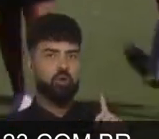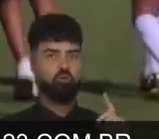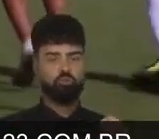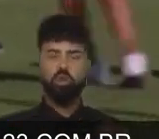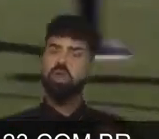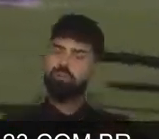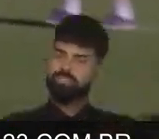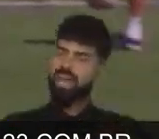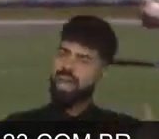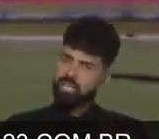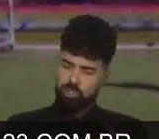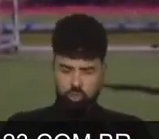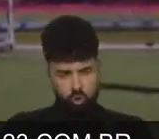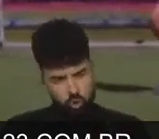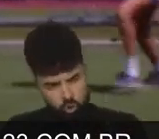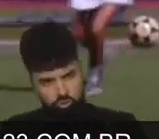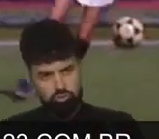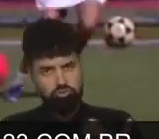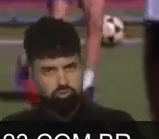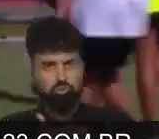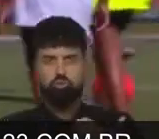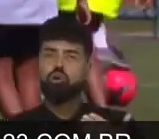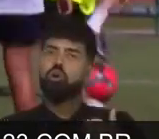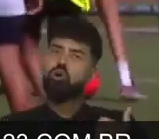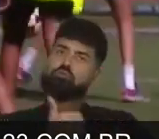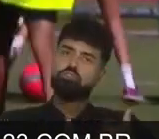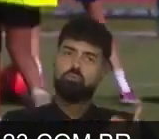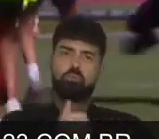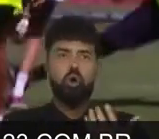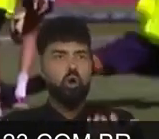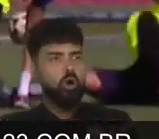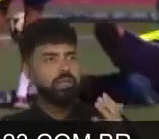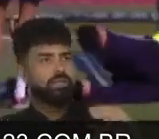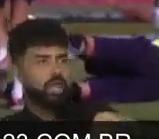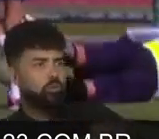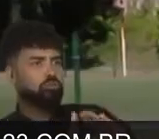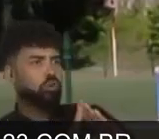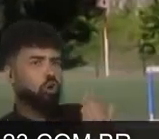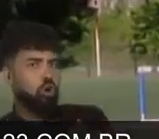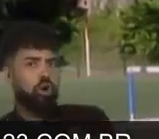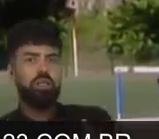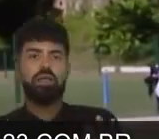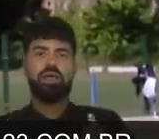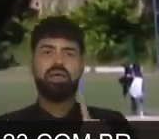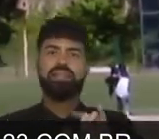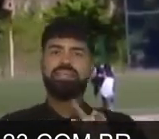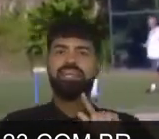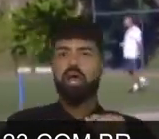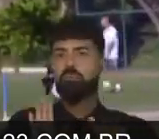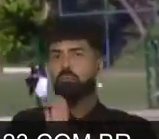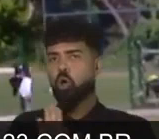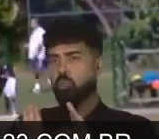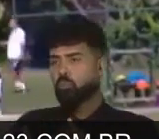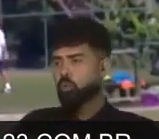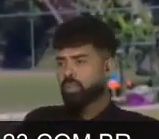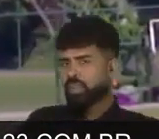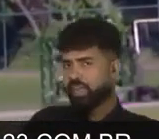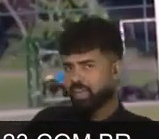fomento do futebol nas escolas, com essas mini-ligas para as crianças,